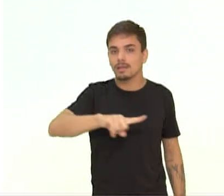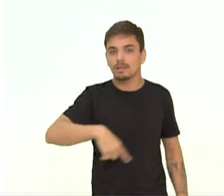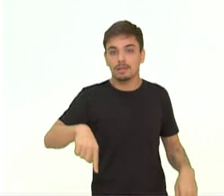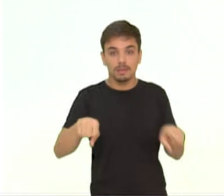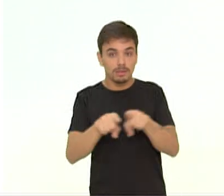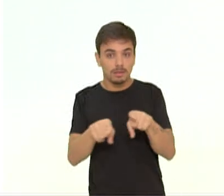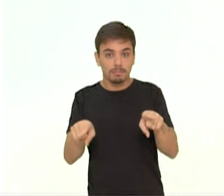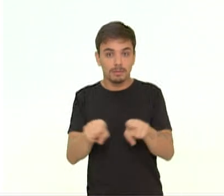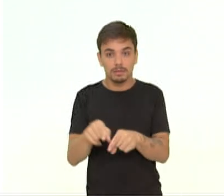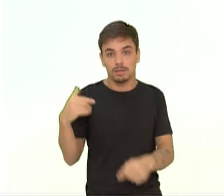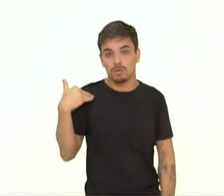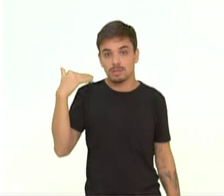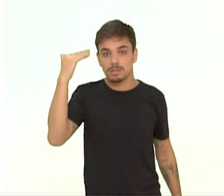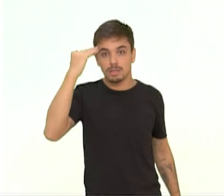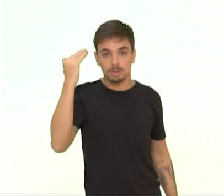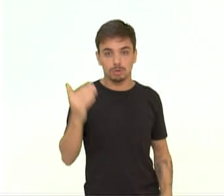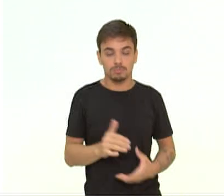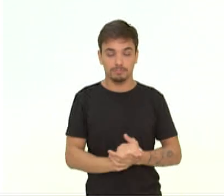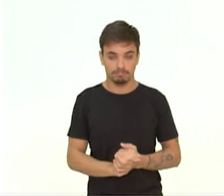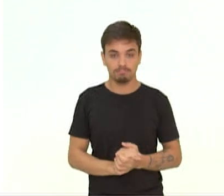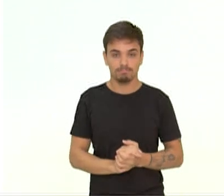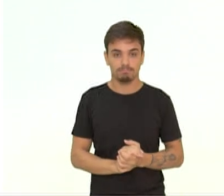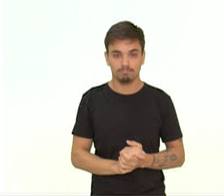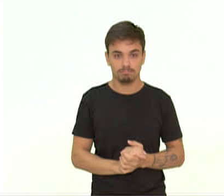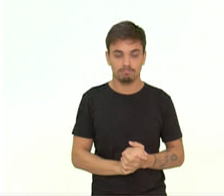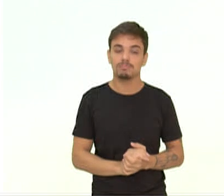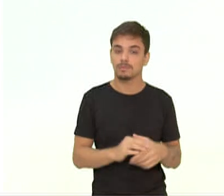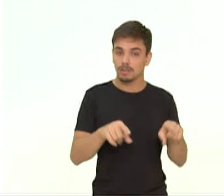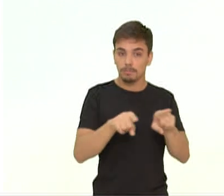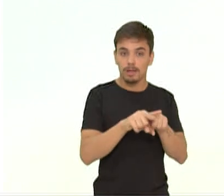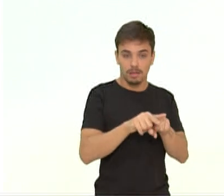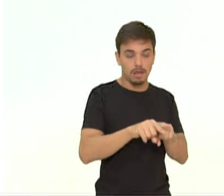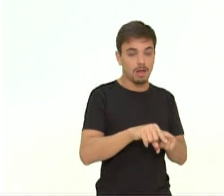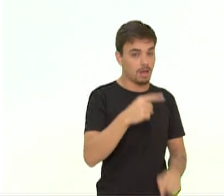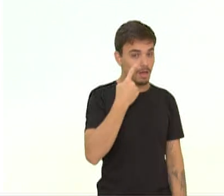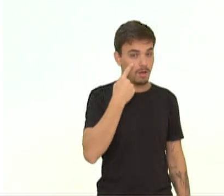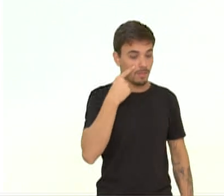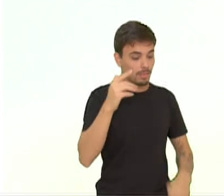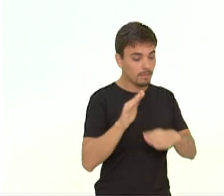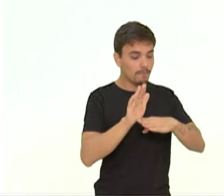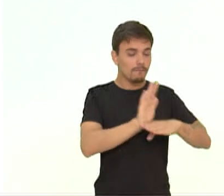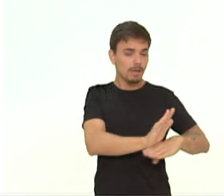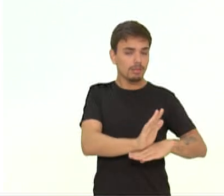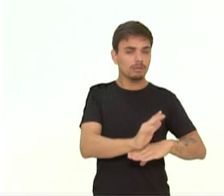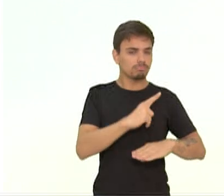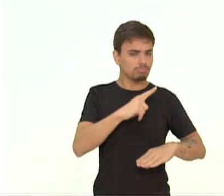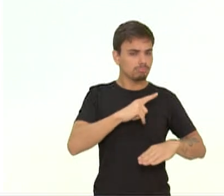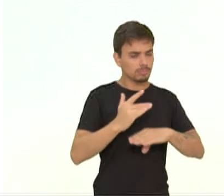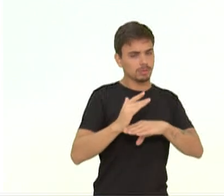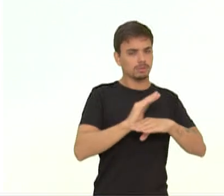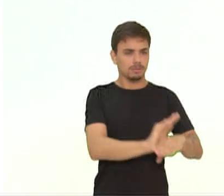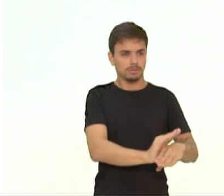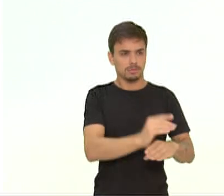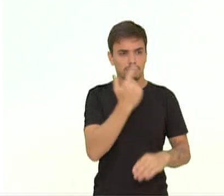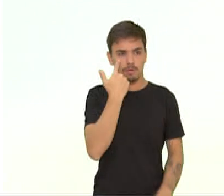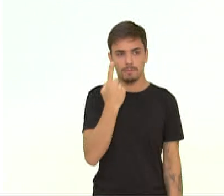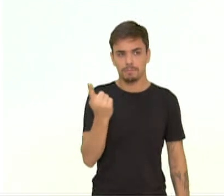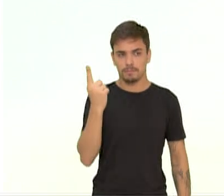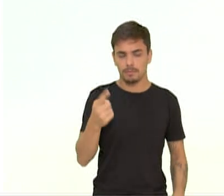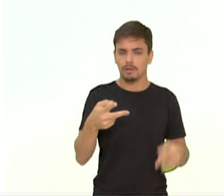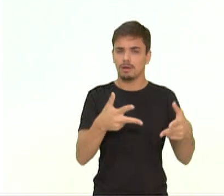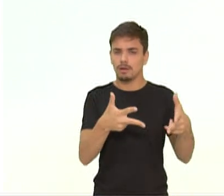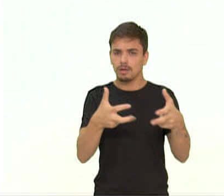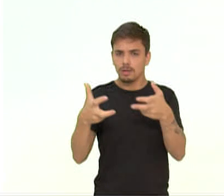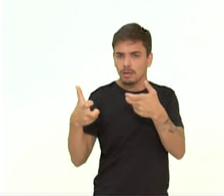e adolescentes. Há quem defenda categoricamente que games não